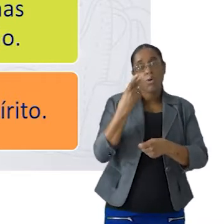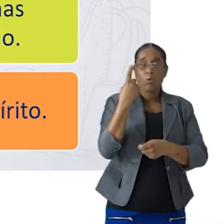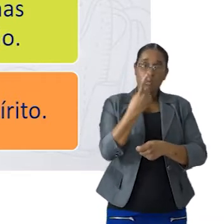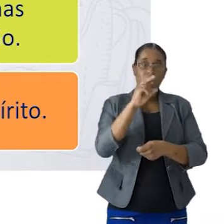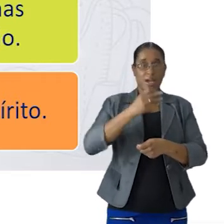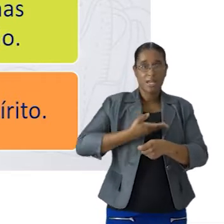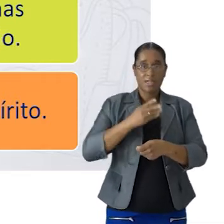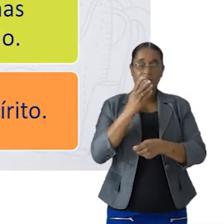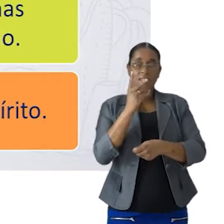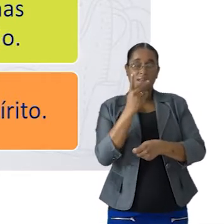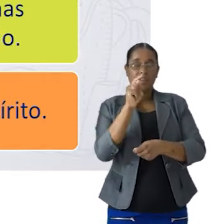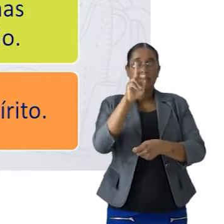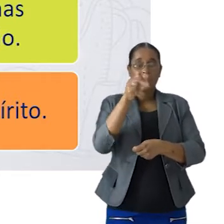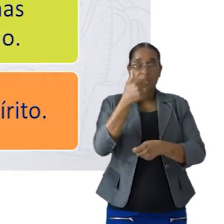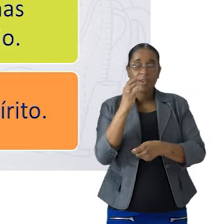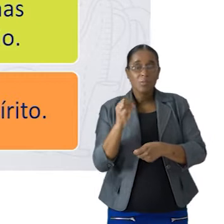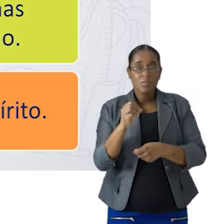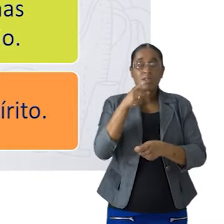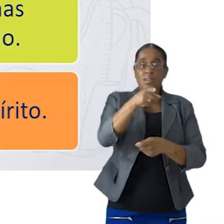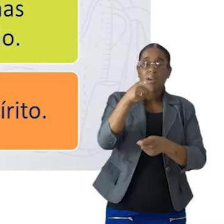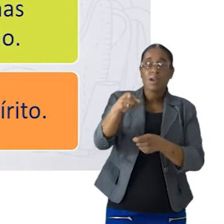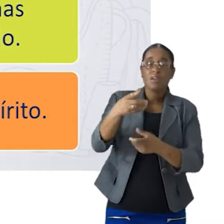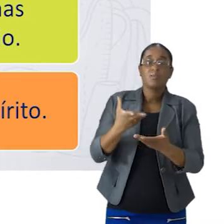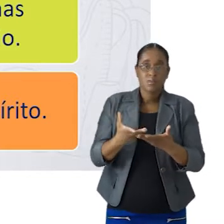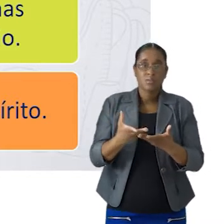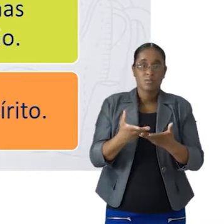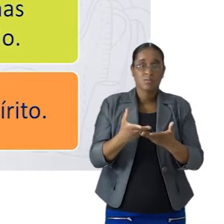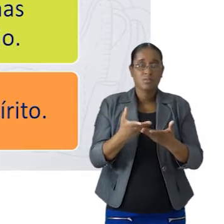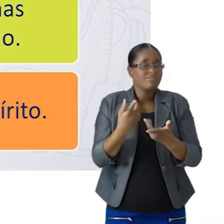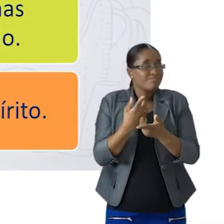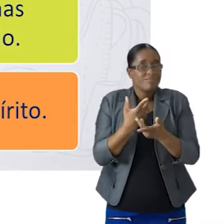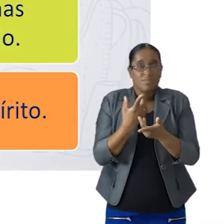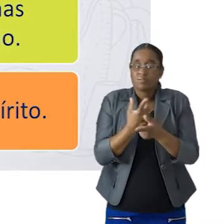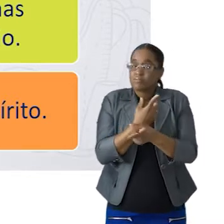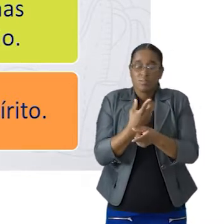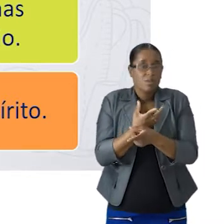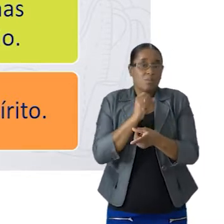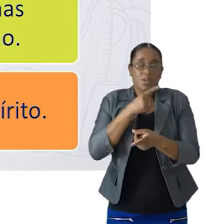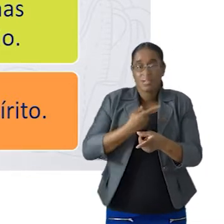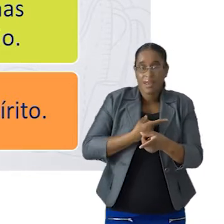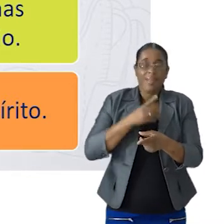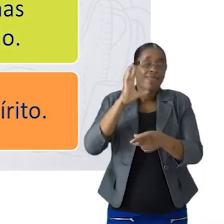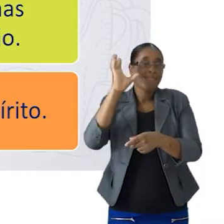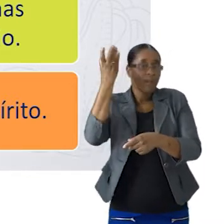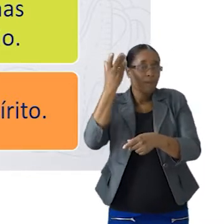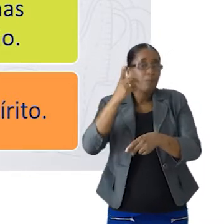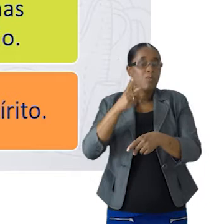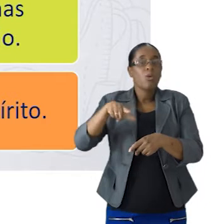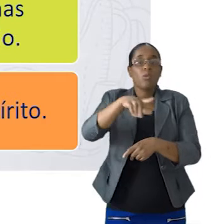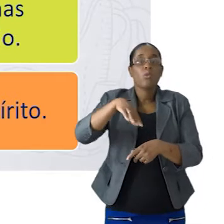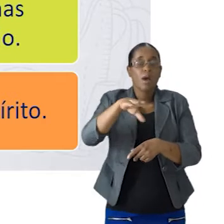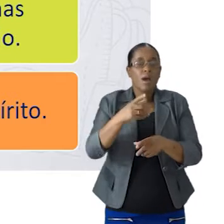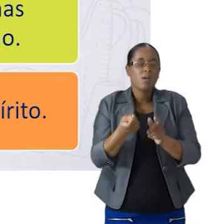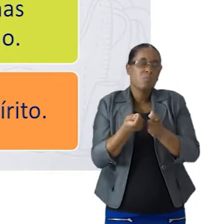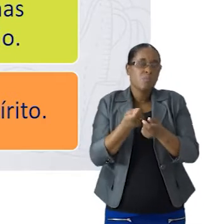advérbio, indicando uma circunstância que pode ser tempo, lugar, modo